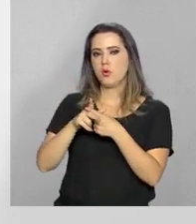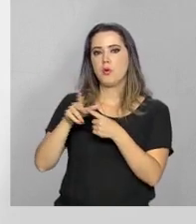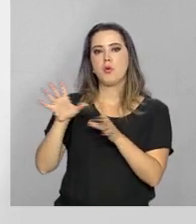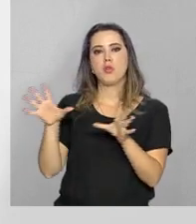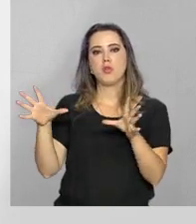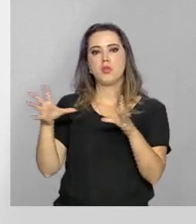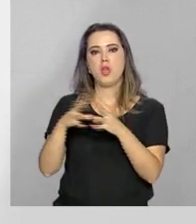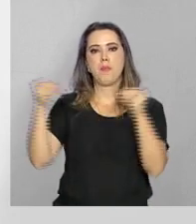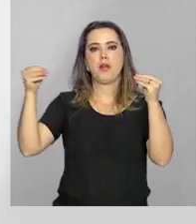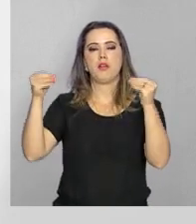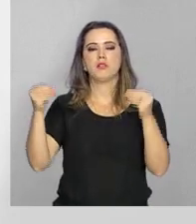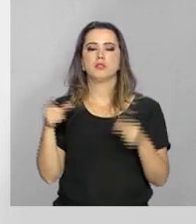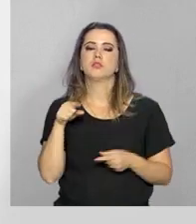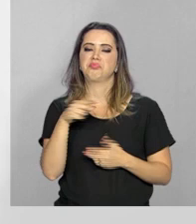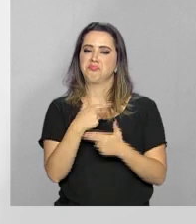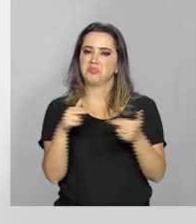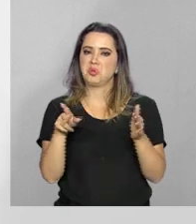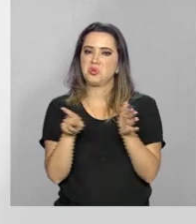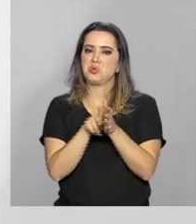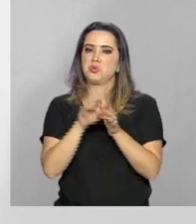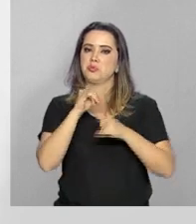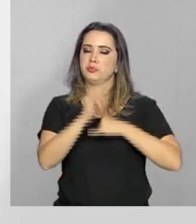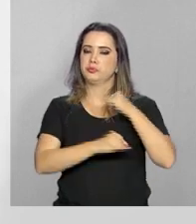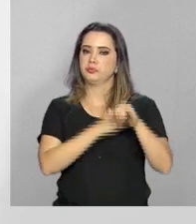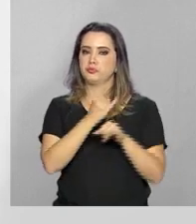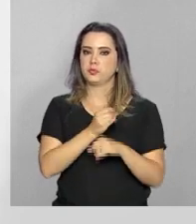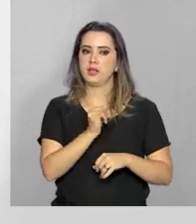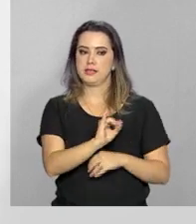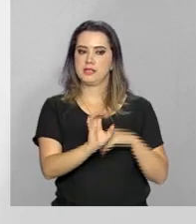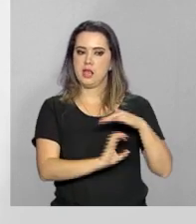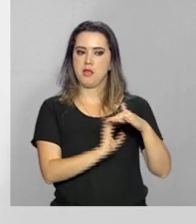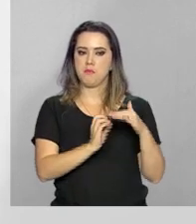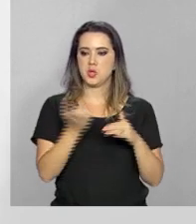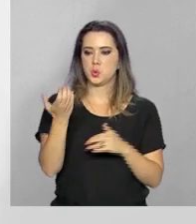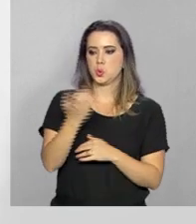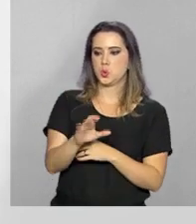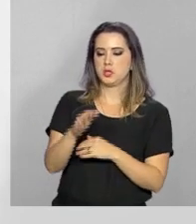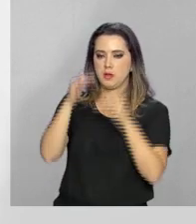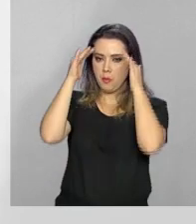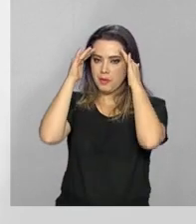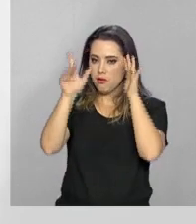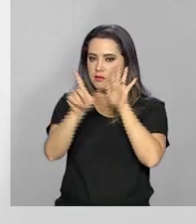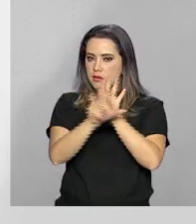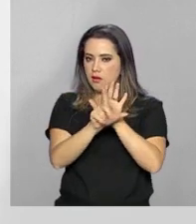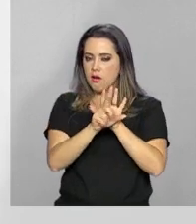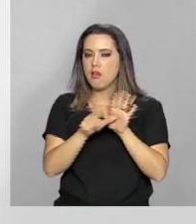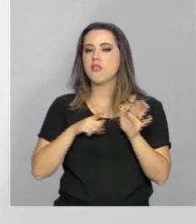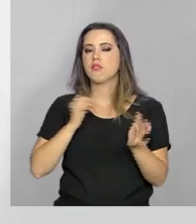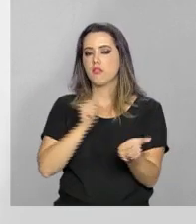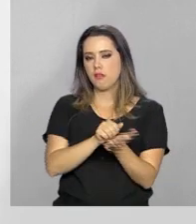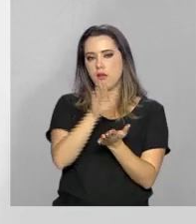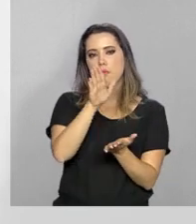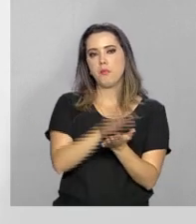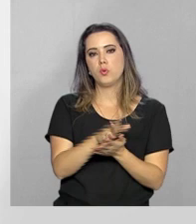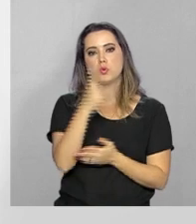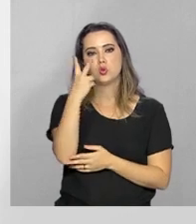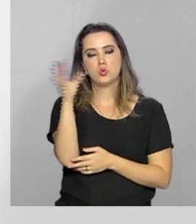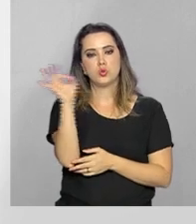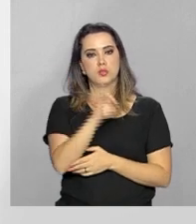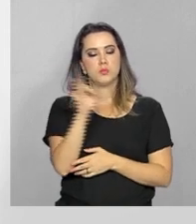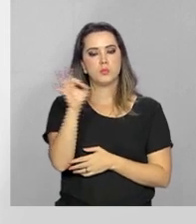e excluir dados às empresas que desrespeitarem as regras poderão ser multados em até 2% do faturamento